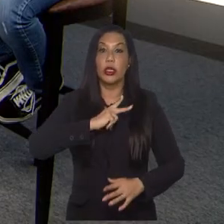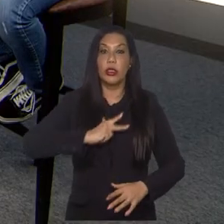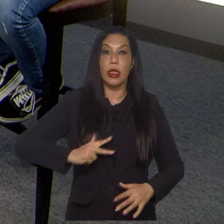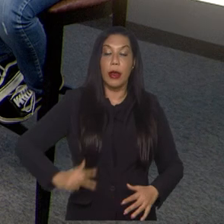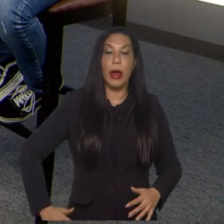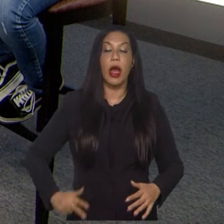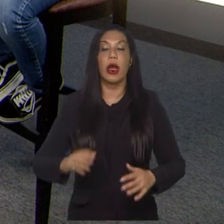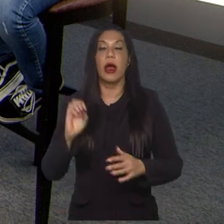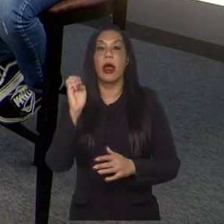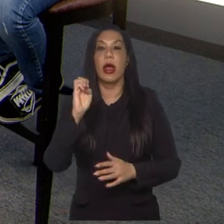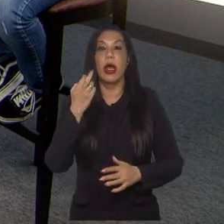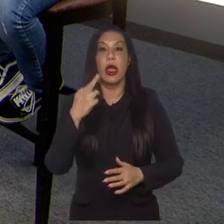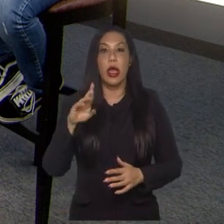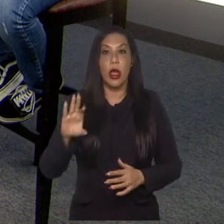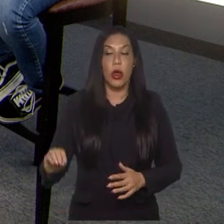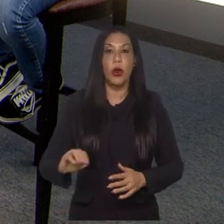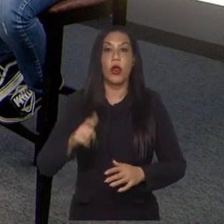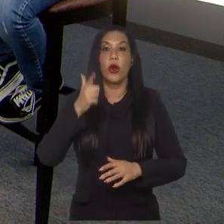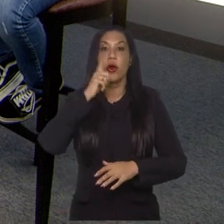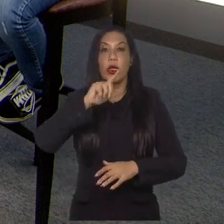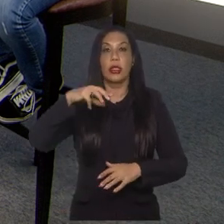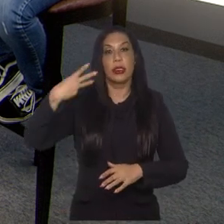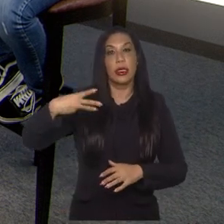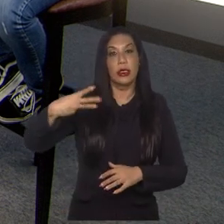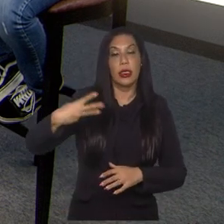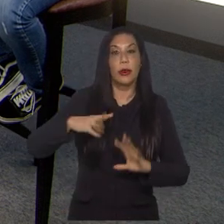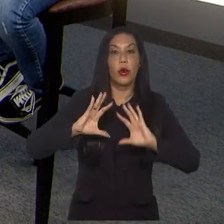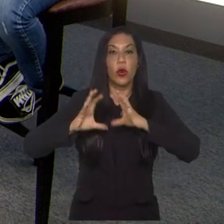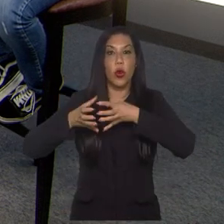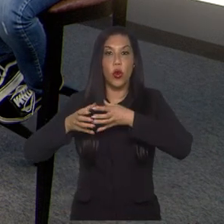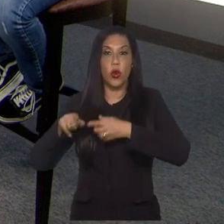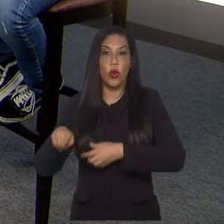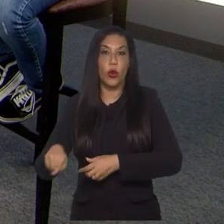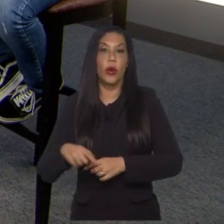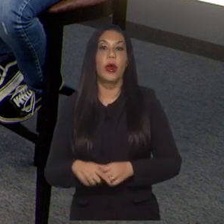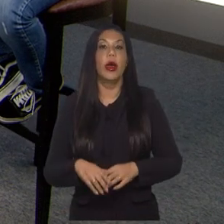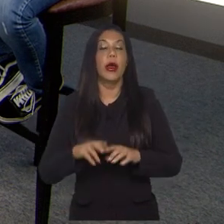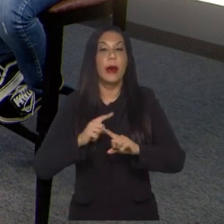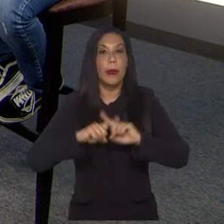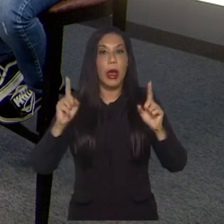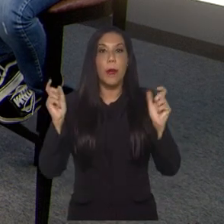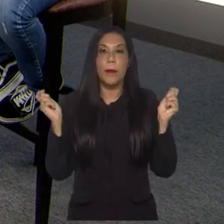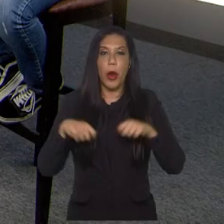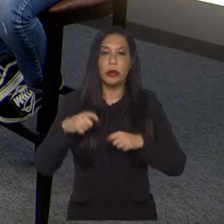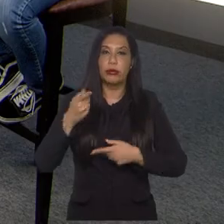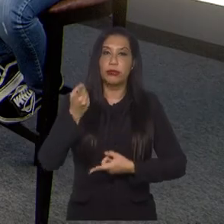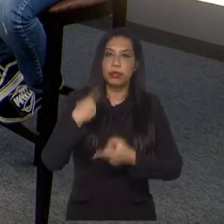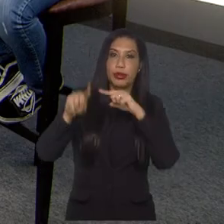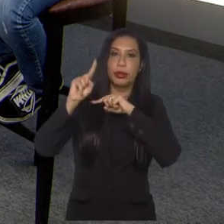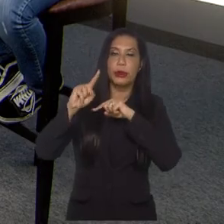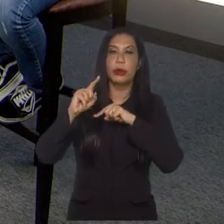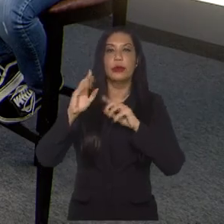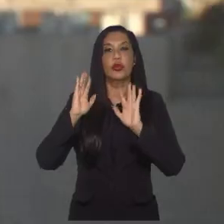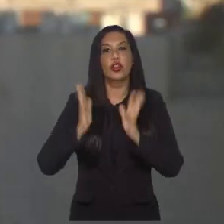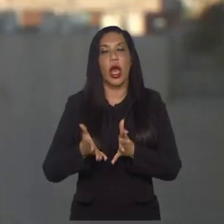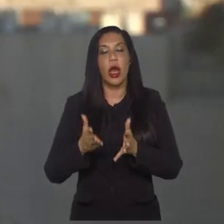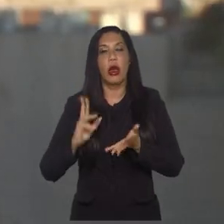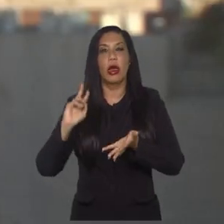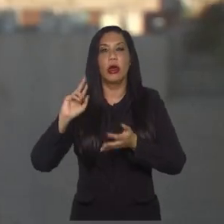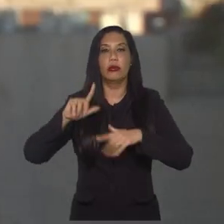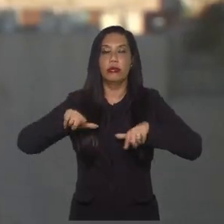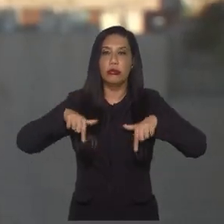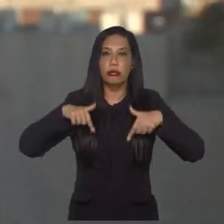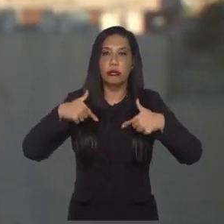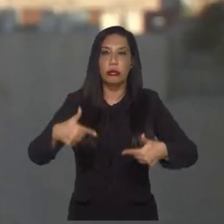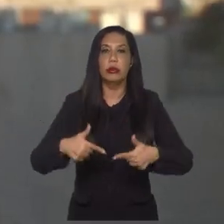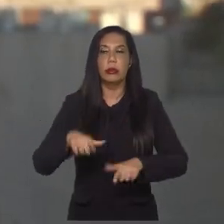Euro abaixo, né? Termina em terceiro lugar no grupo e é uma seleção que pode mais. Não só pelo que já fez, uhum, mas também pelo